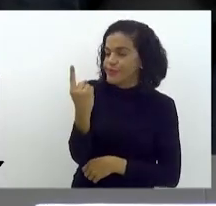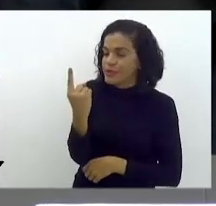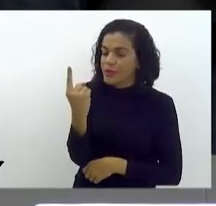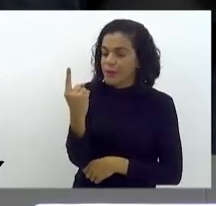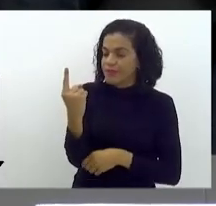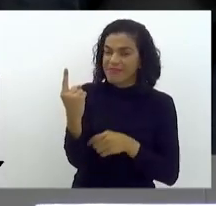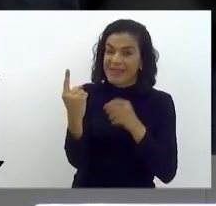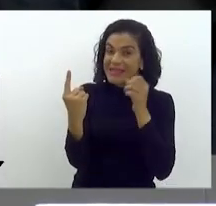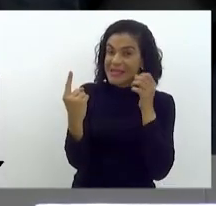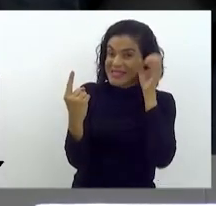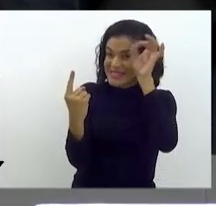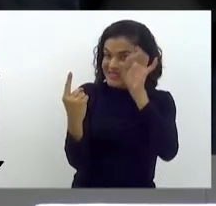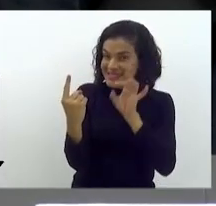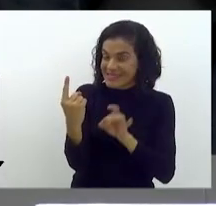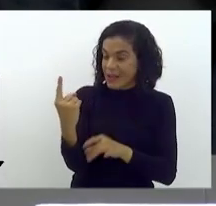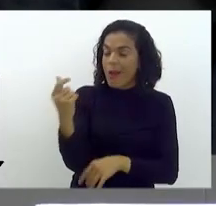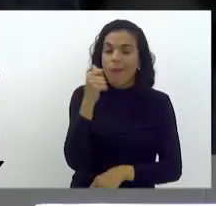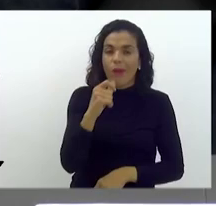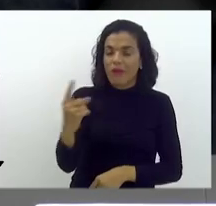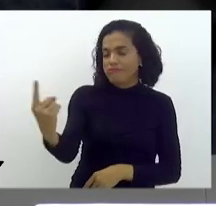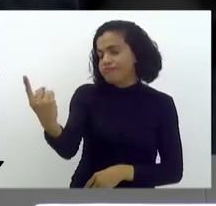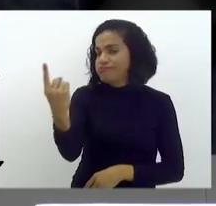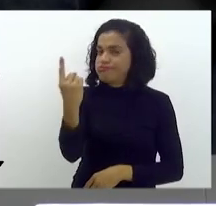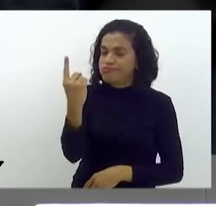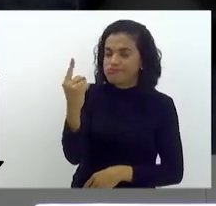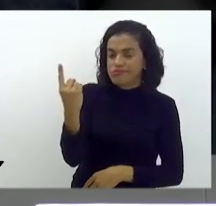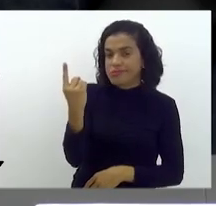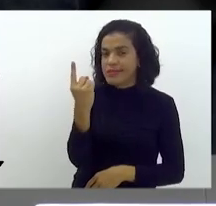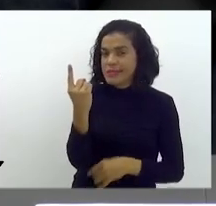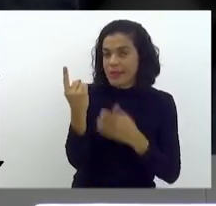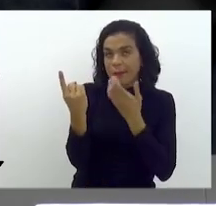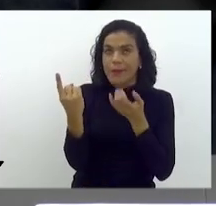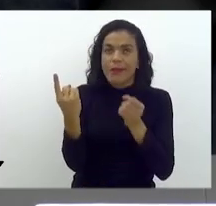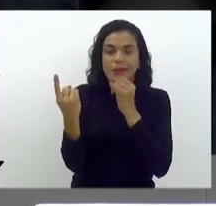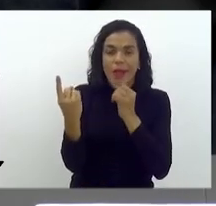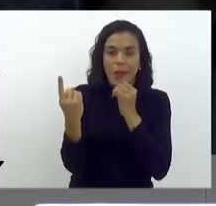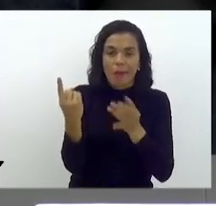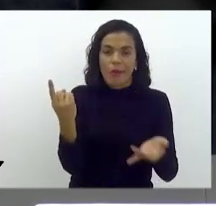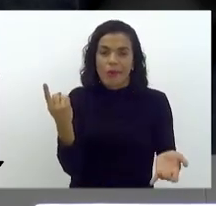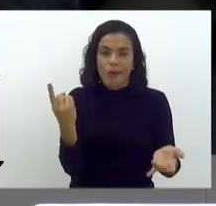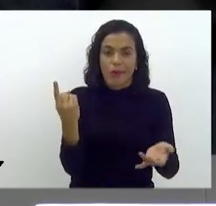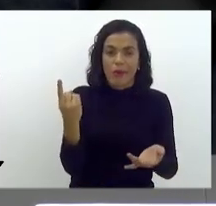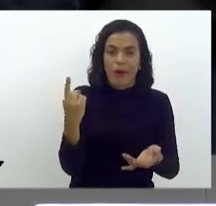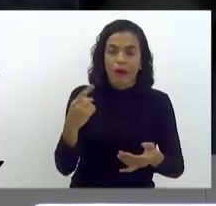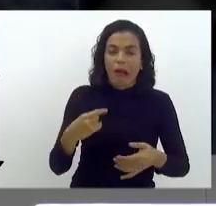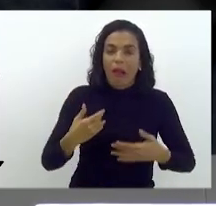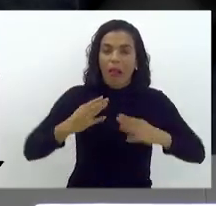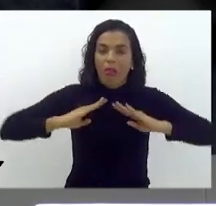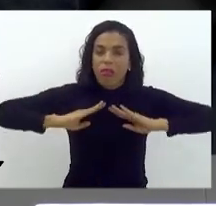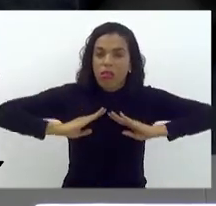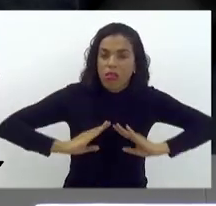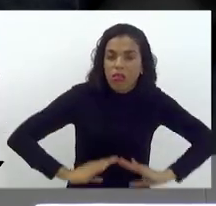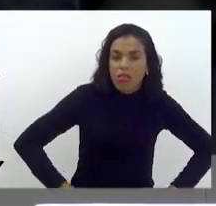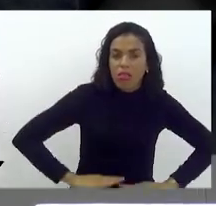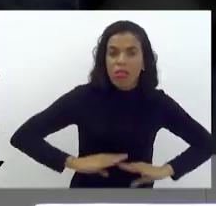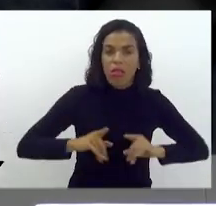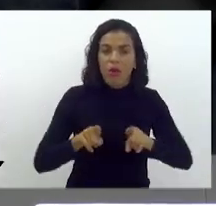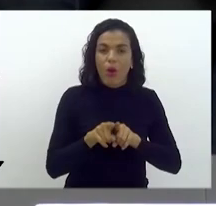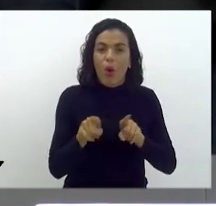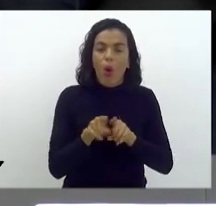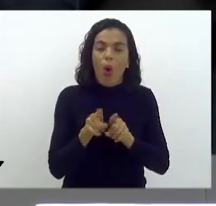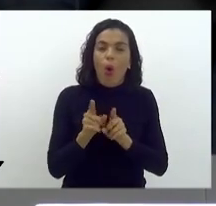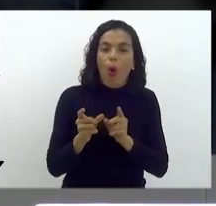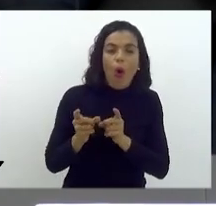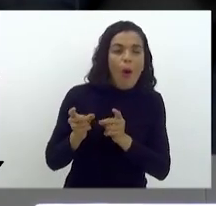é mais específico da nossa reunião quando chega uma mulher que foi atingida na sua honra na sua no seu patrimônio ela